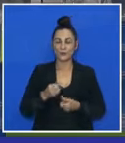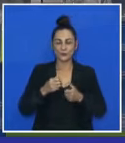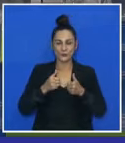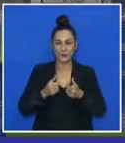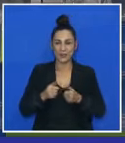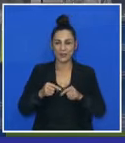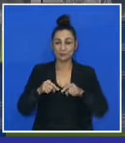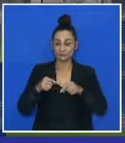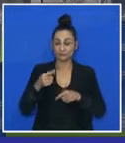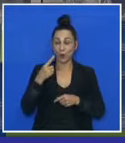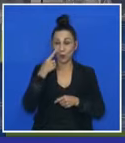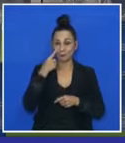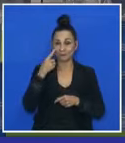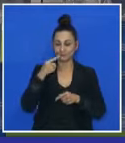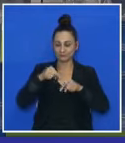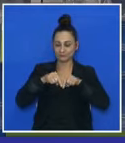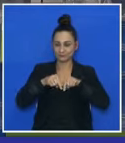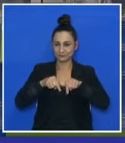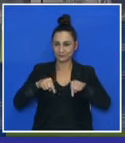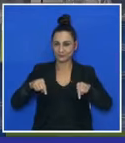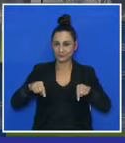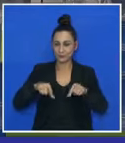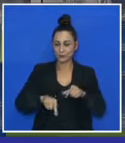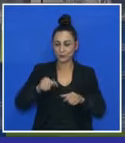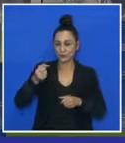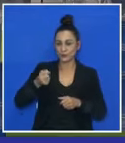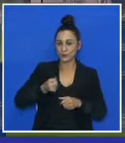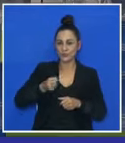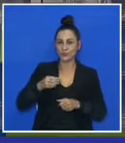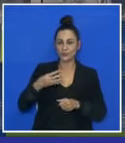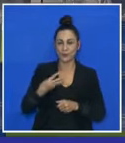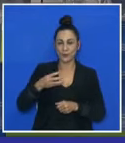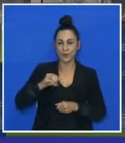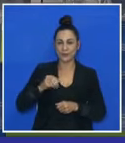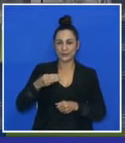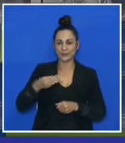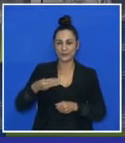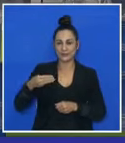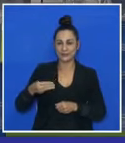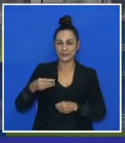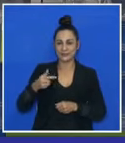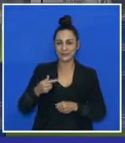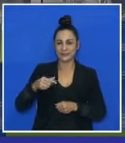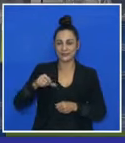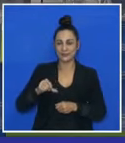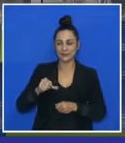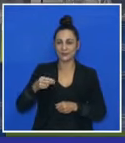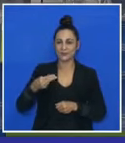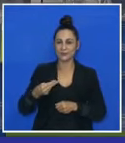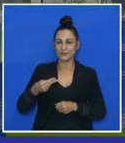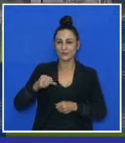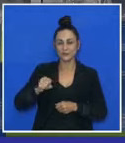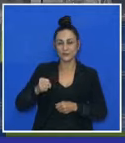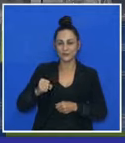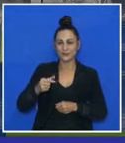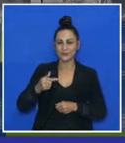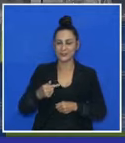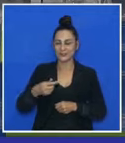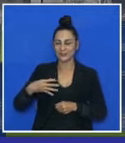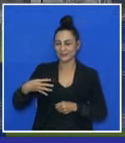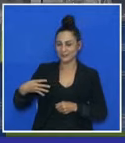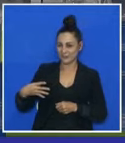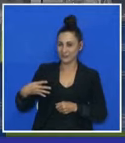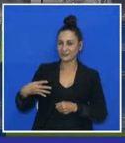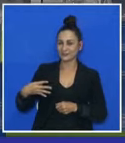Muito bem, vamos confirmar os 5 números sorteados. 40, 33, 79,